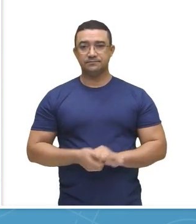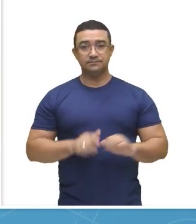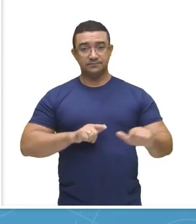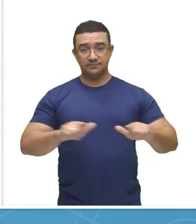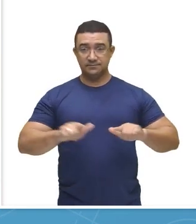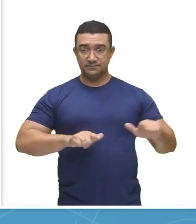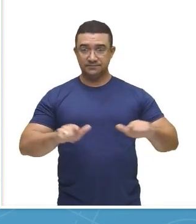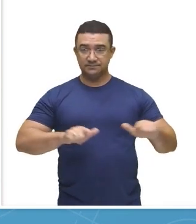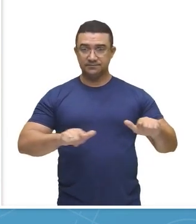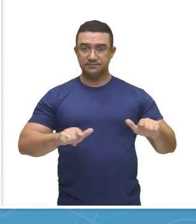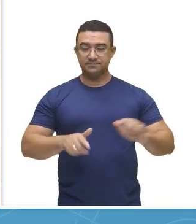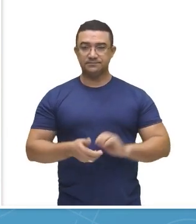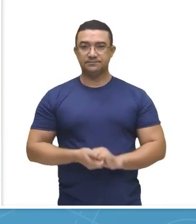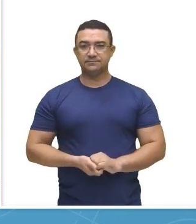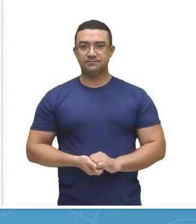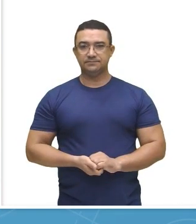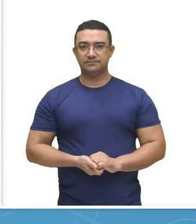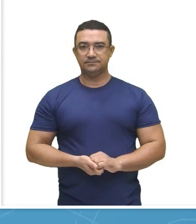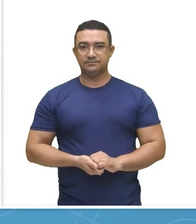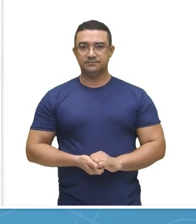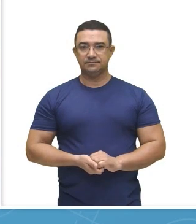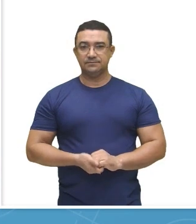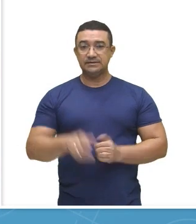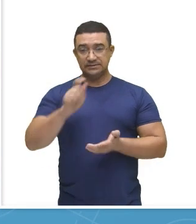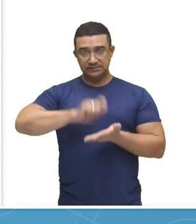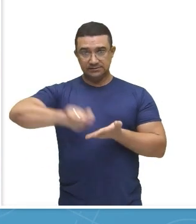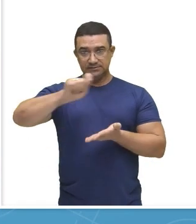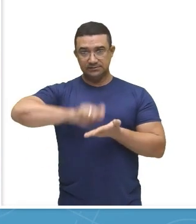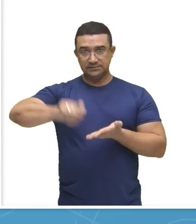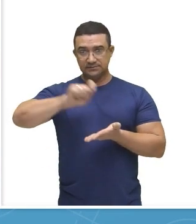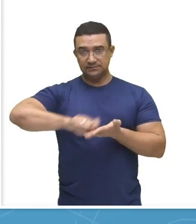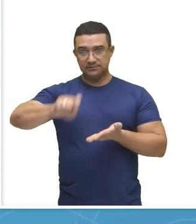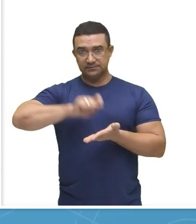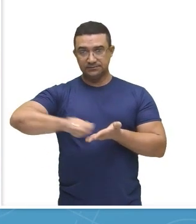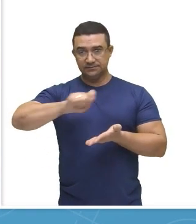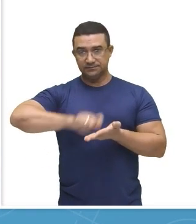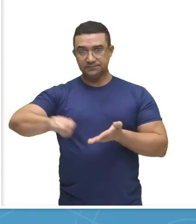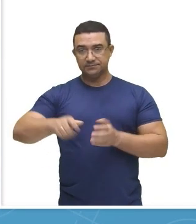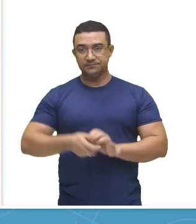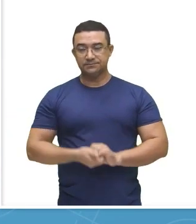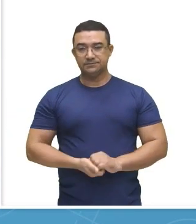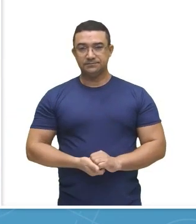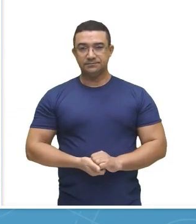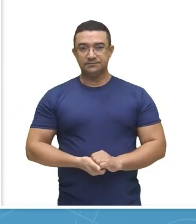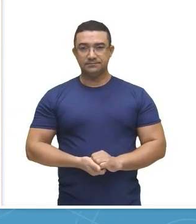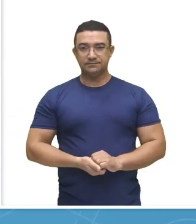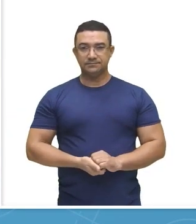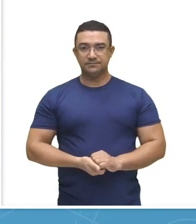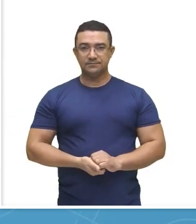Work, trabalhar. Write, escrever.